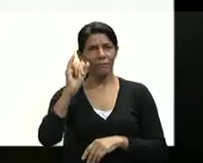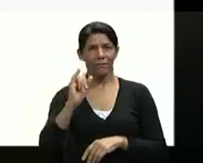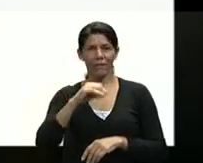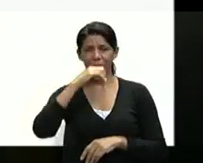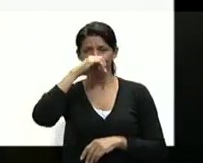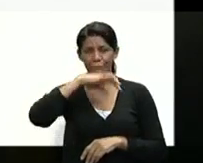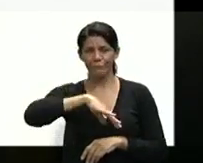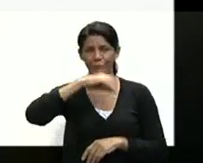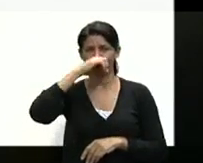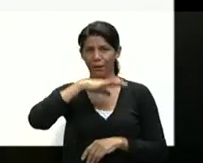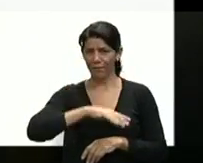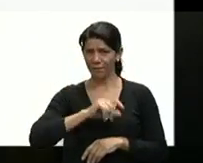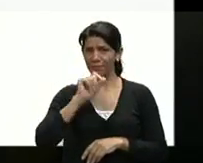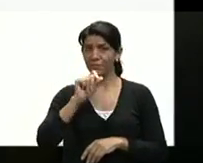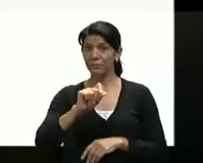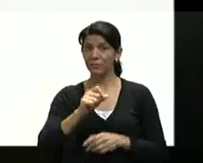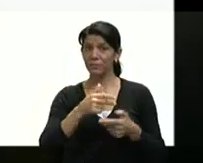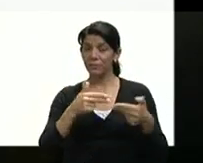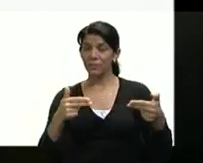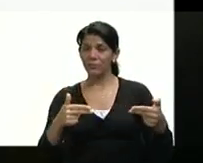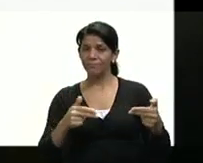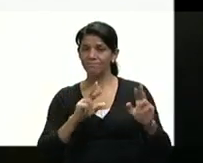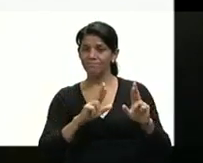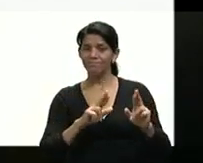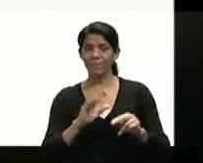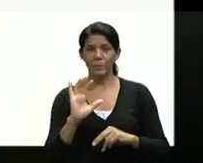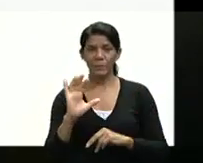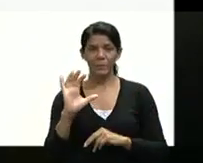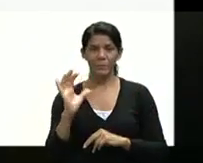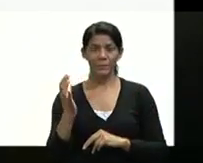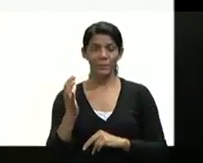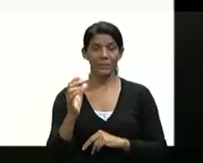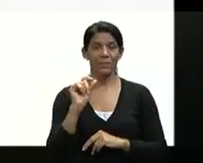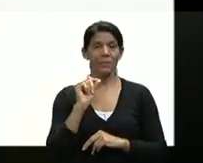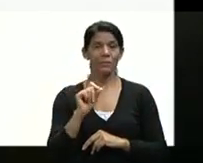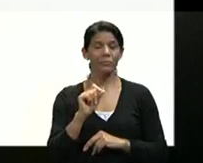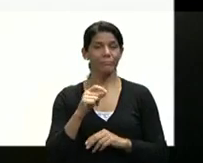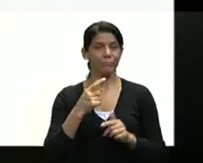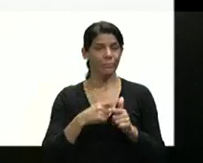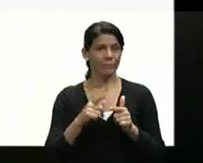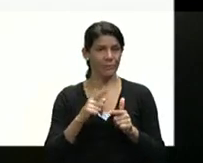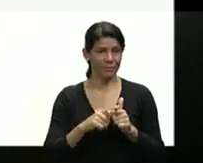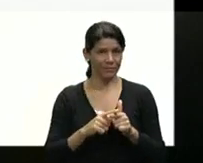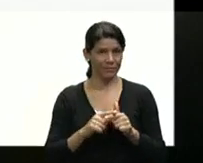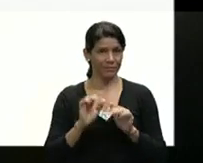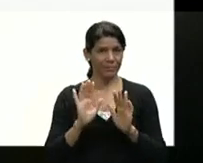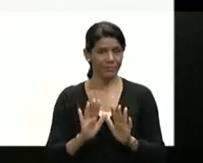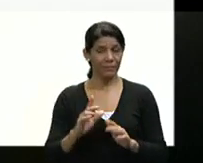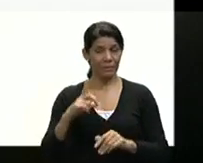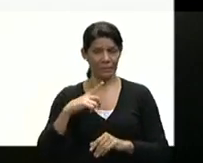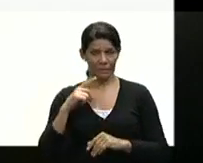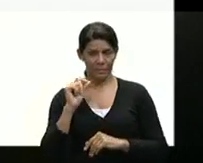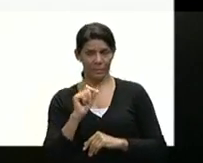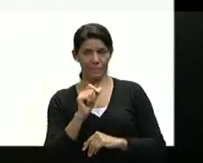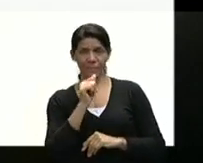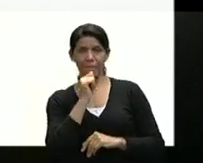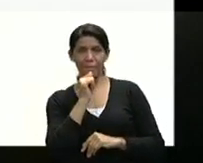atuar com fatores que não esperam acontecer o problema. Então, nós